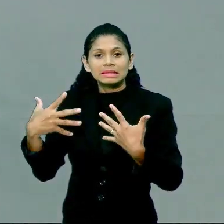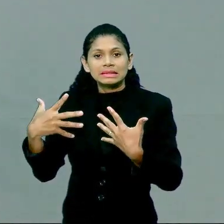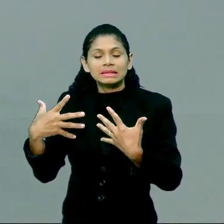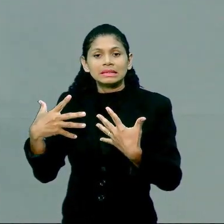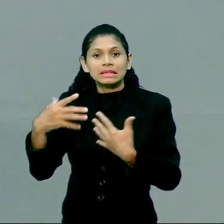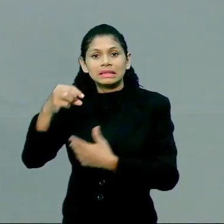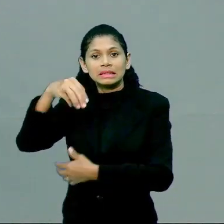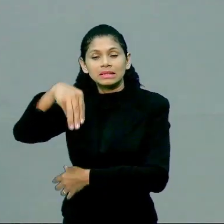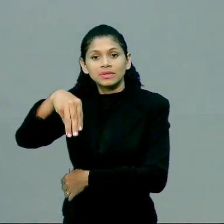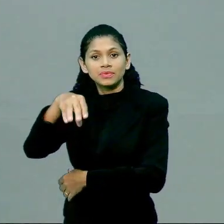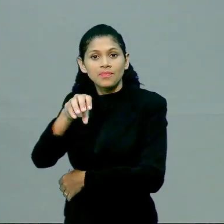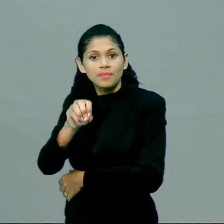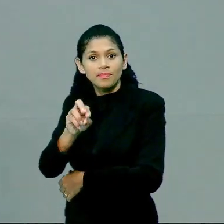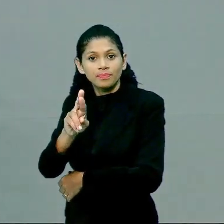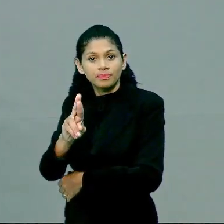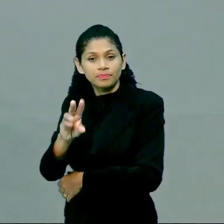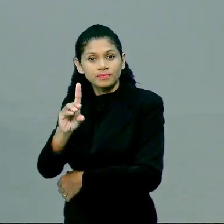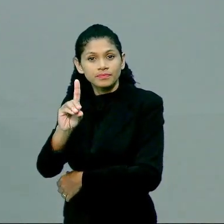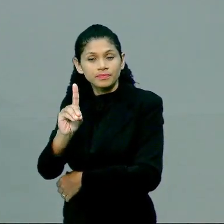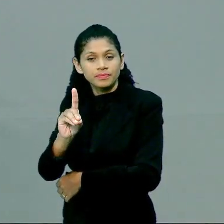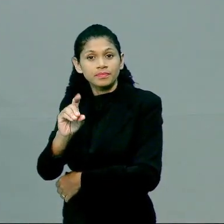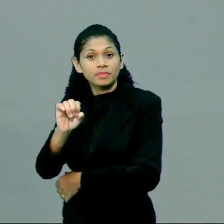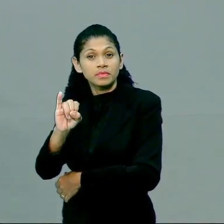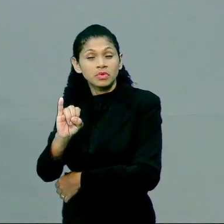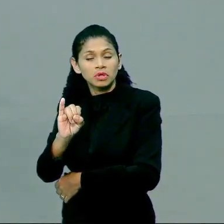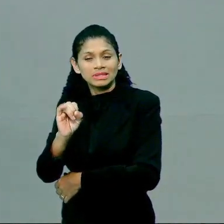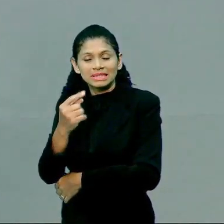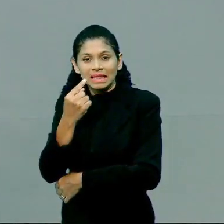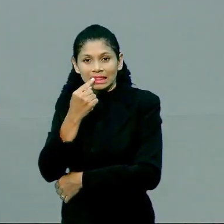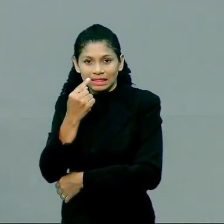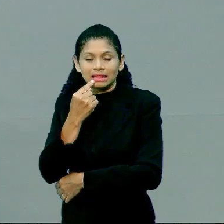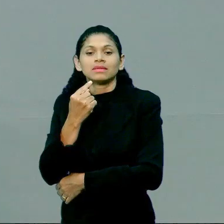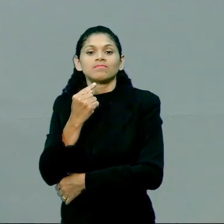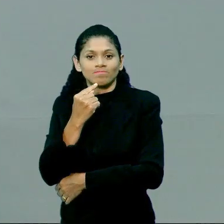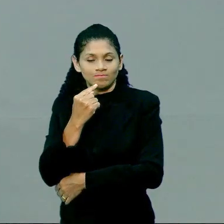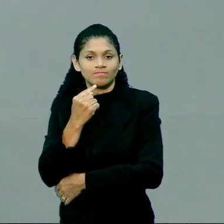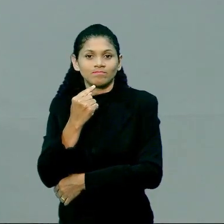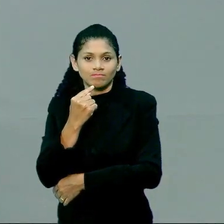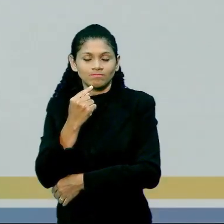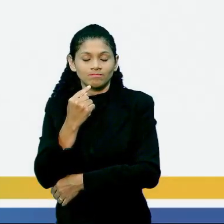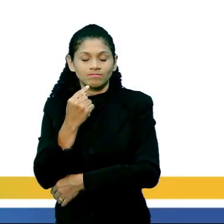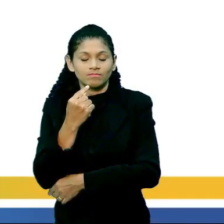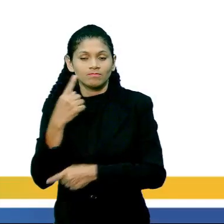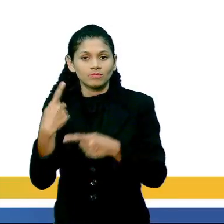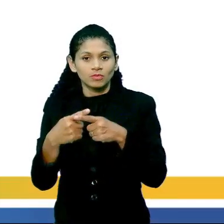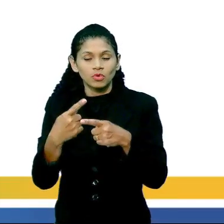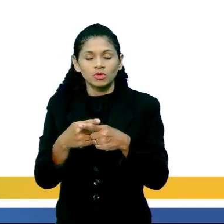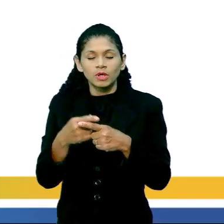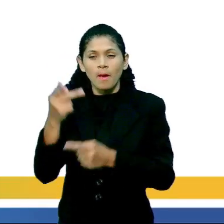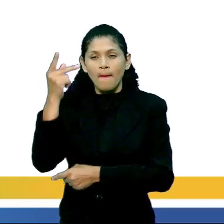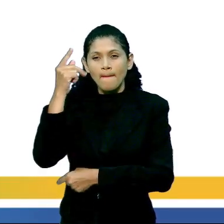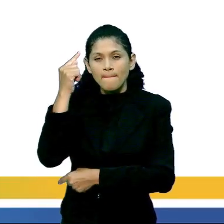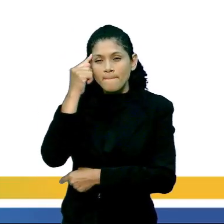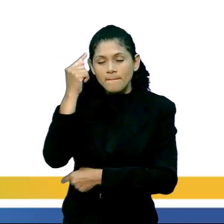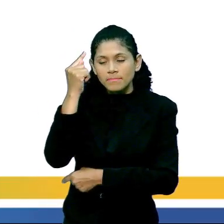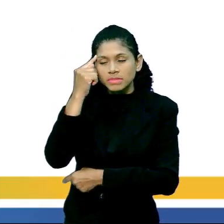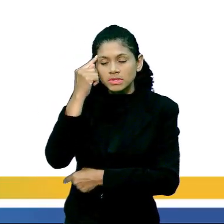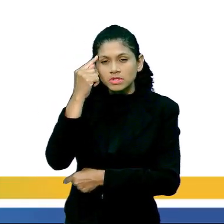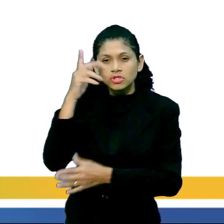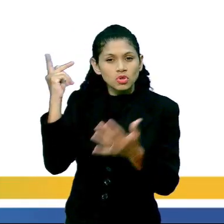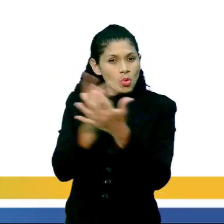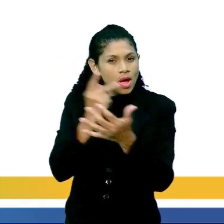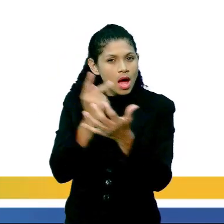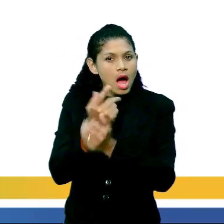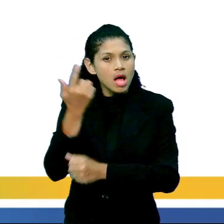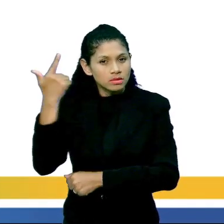então é nesse sentido em espanhol quando você mordeu a língua Ou seja você pensou errado né e se arrependeu né